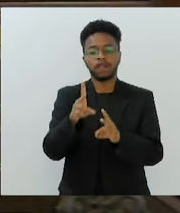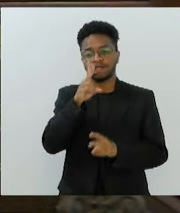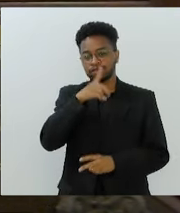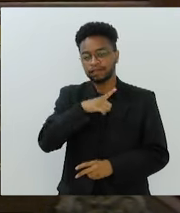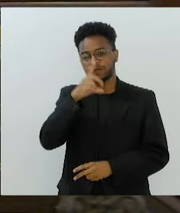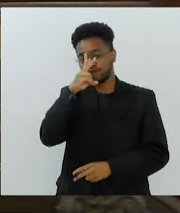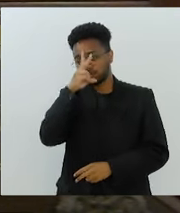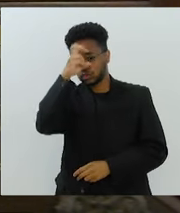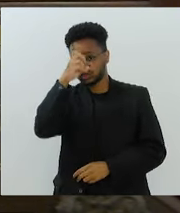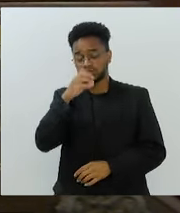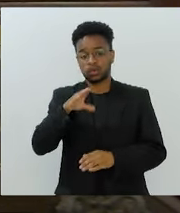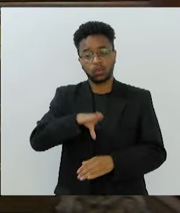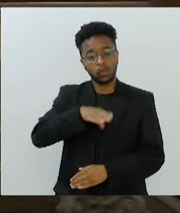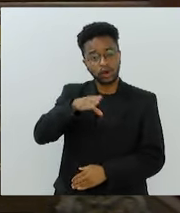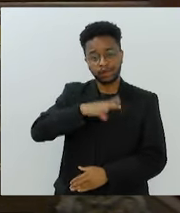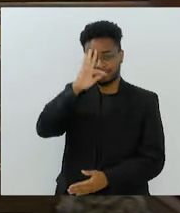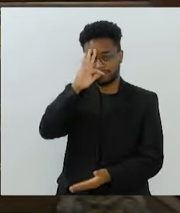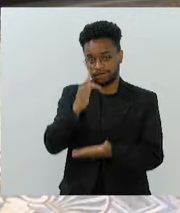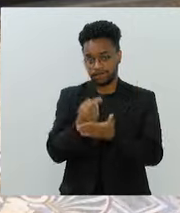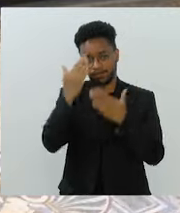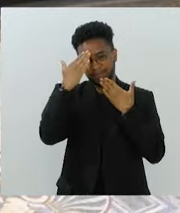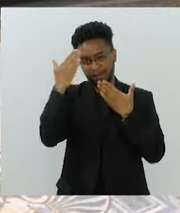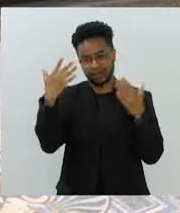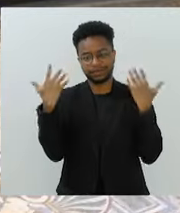e fé. Muito obrigado.